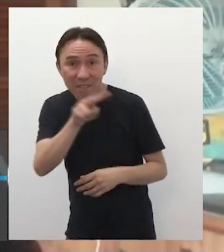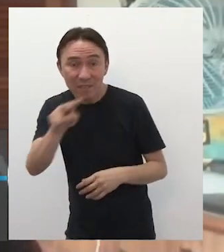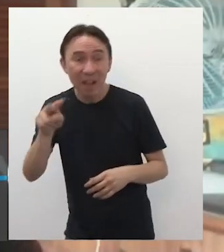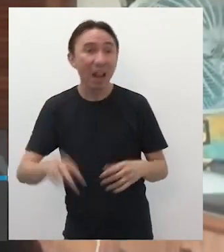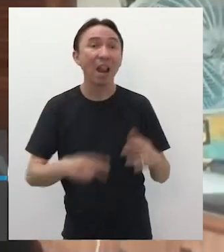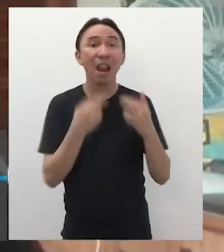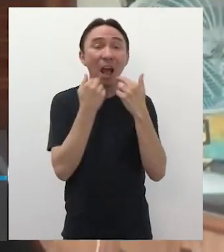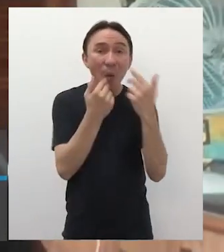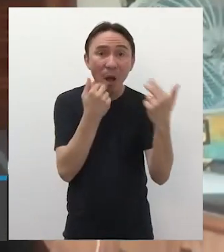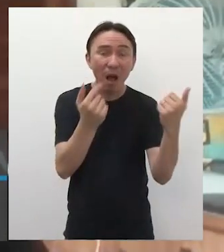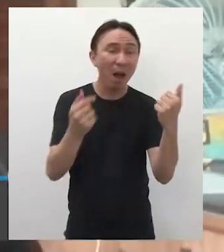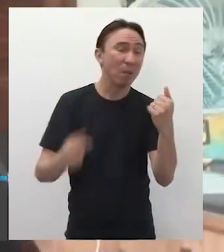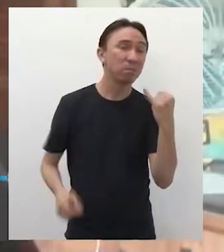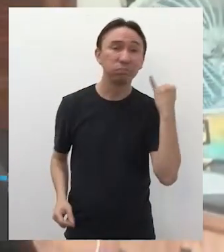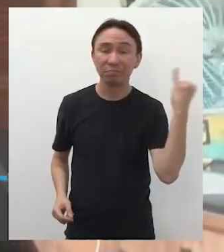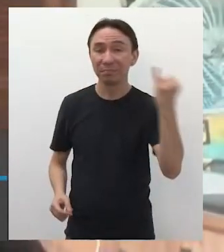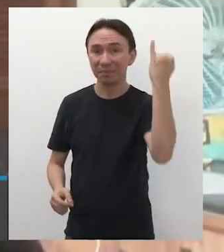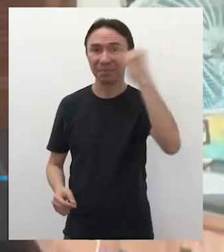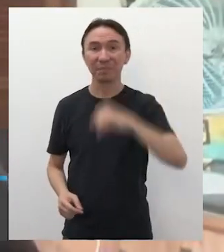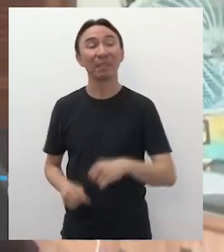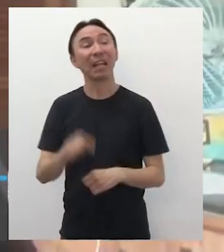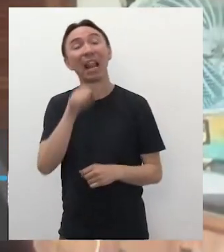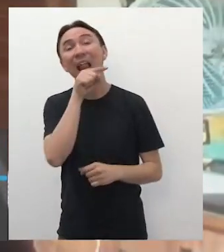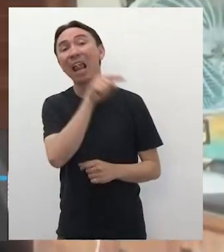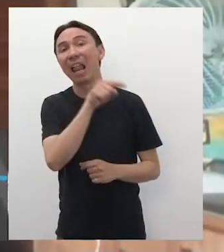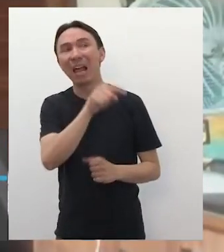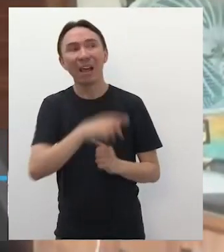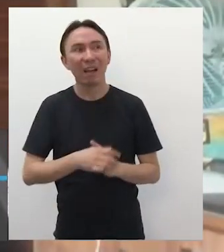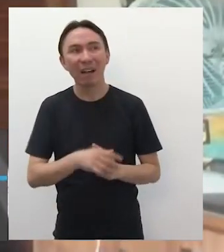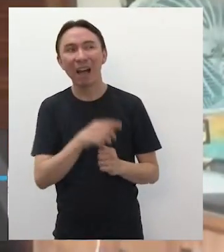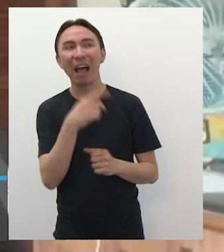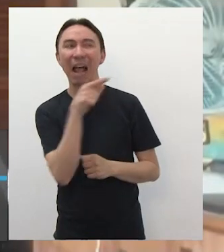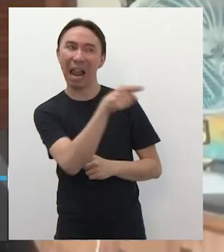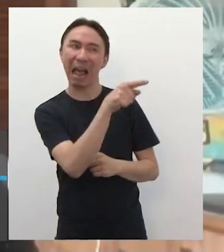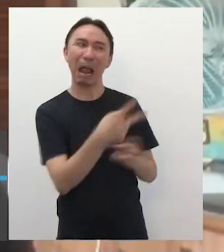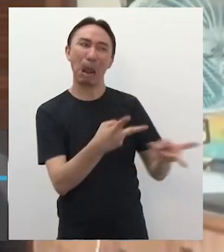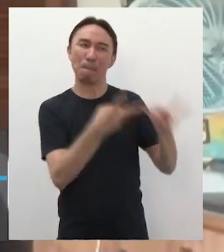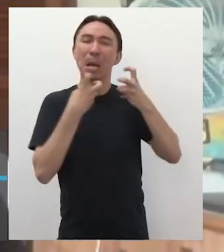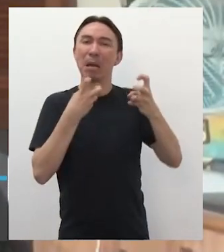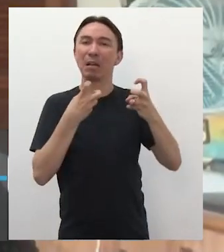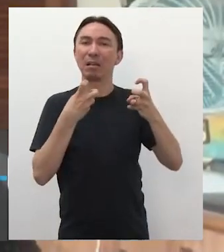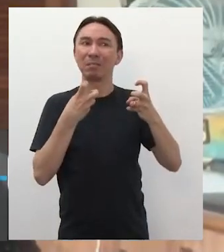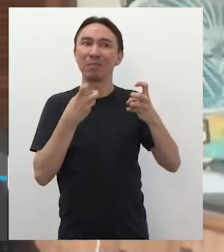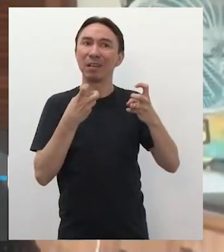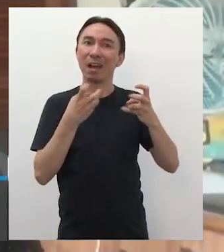gente identificar no outro aquilo que muitas vezes também existe em nós, né?